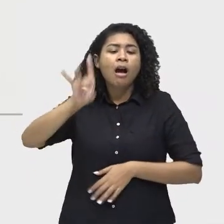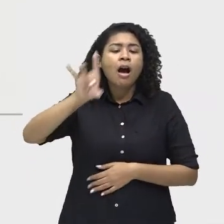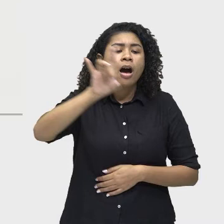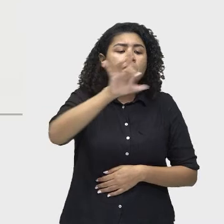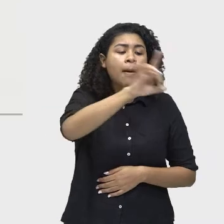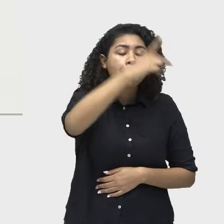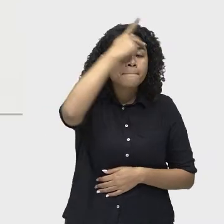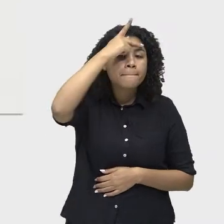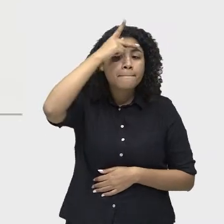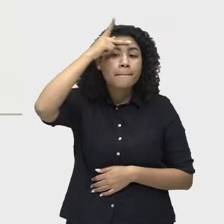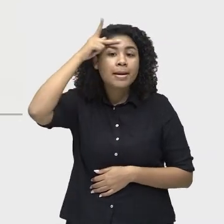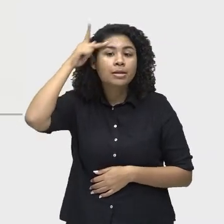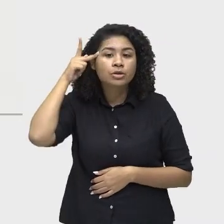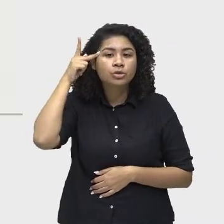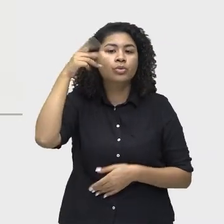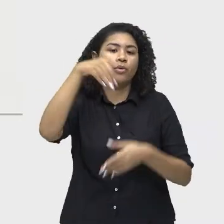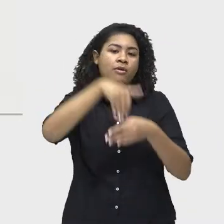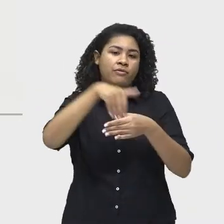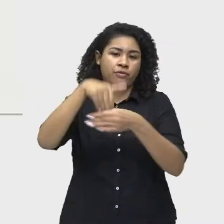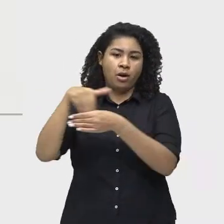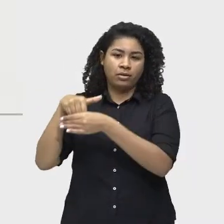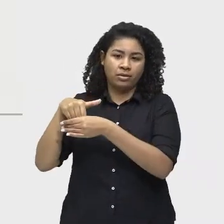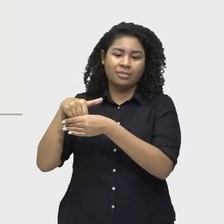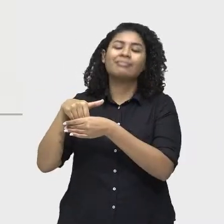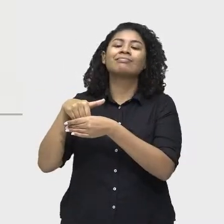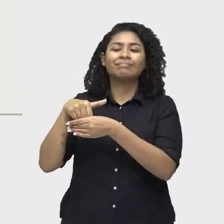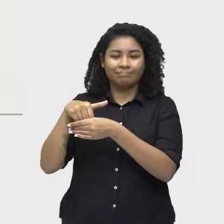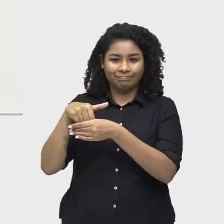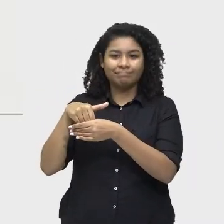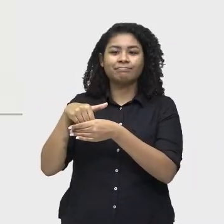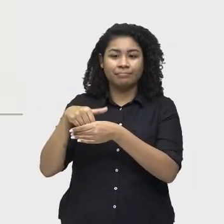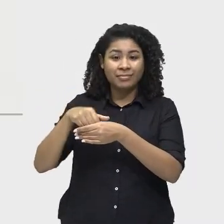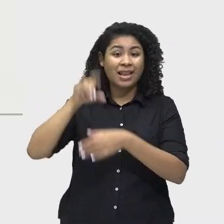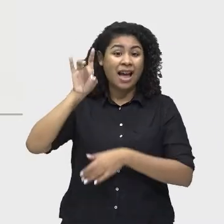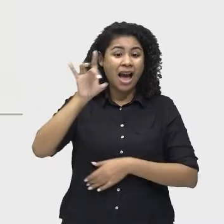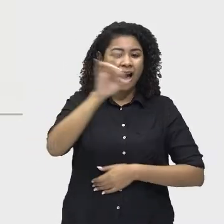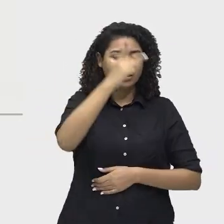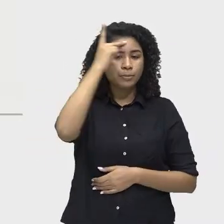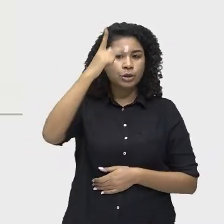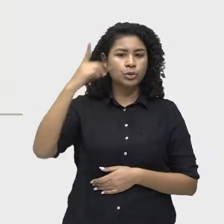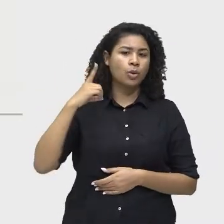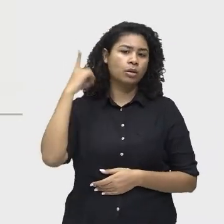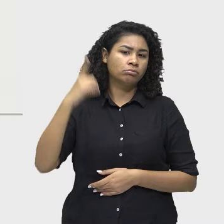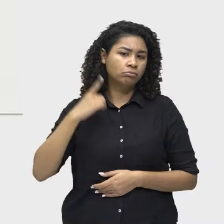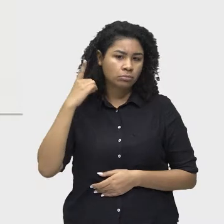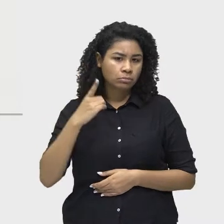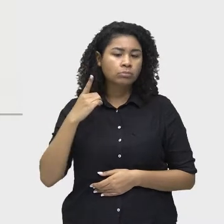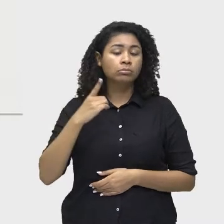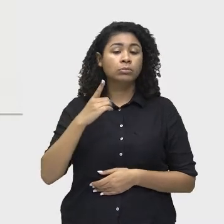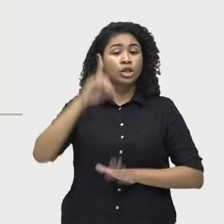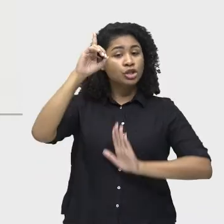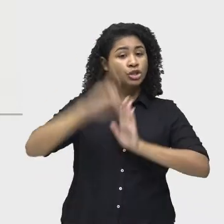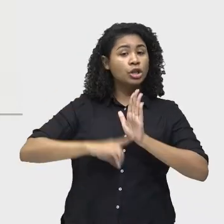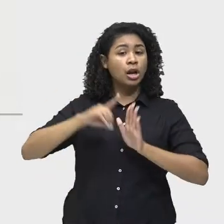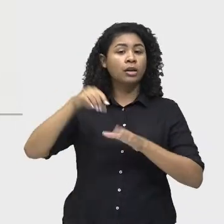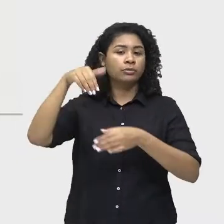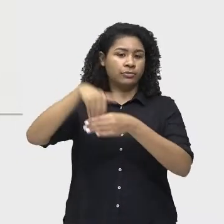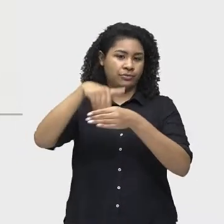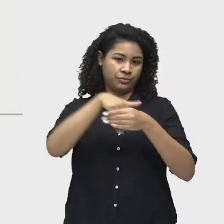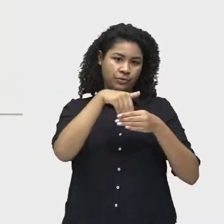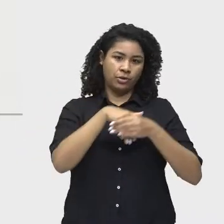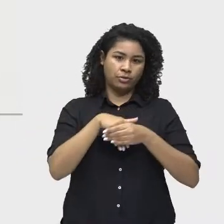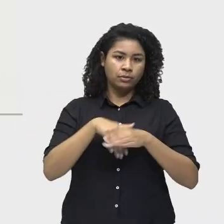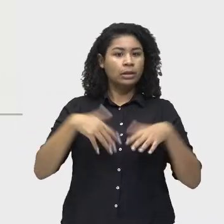que é isso, professor? Cada deputado teria direito a 1 voto. Sendo assim, o terceiro estado, que